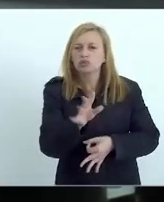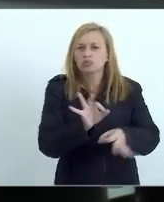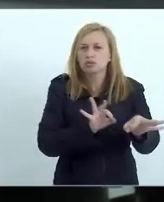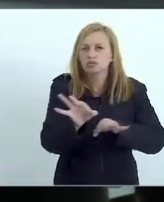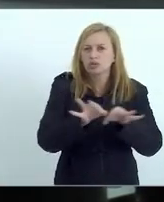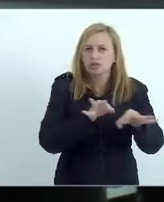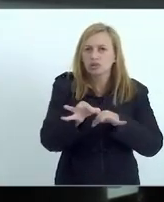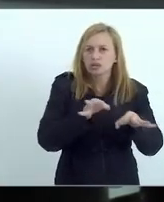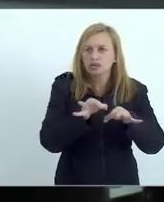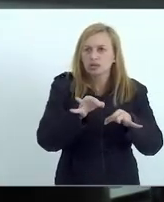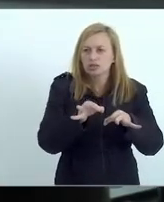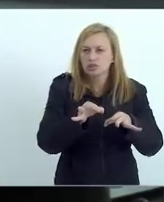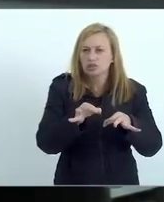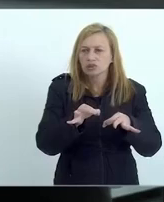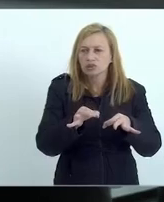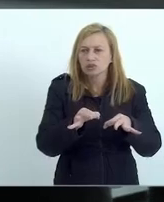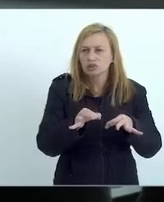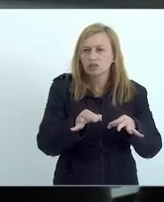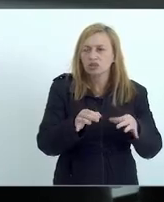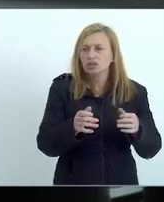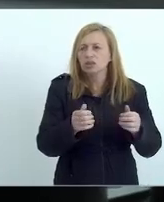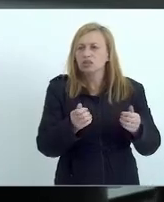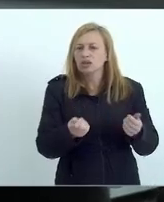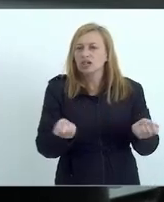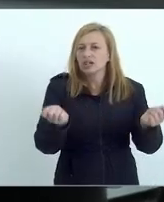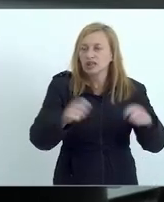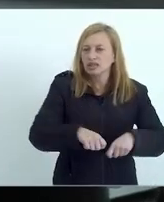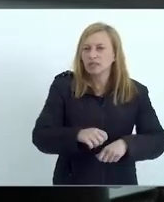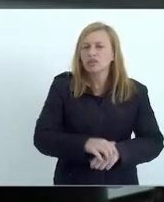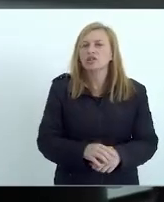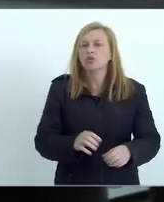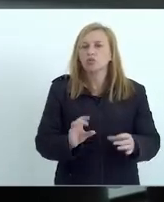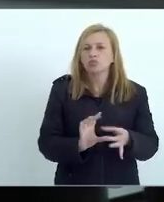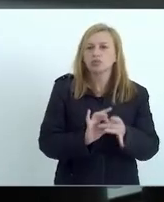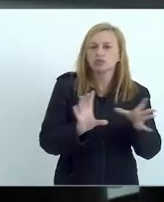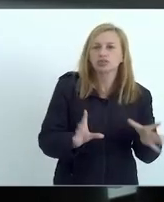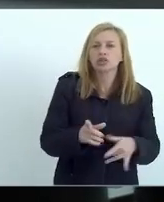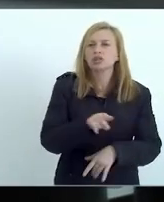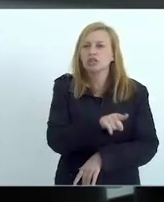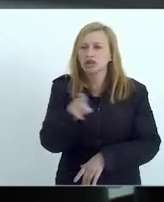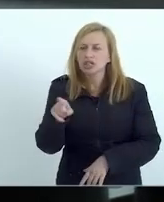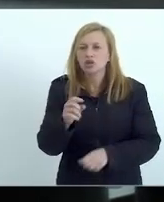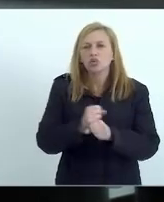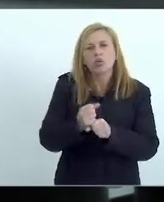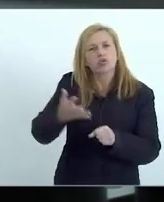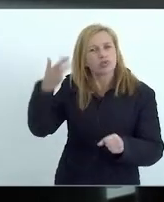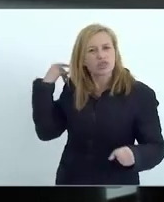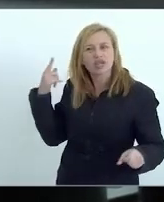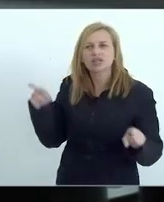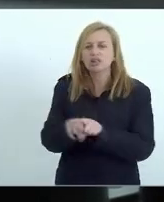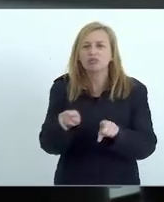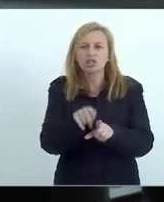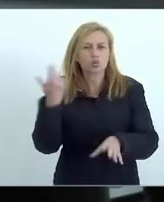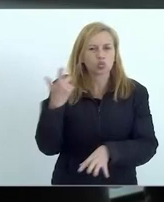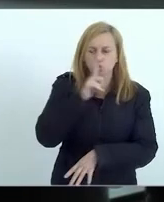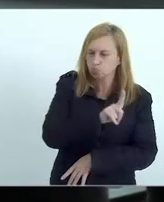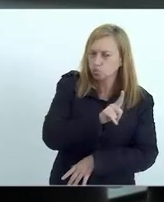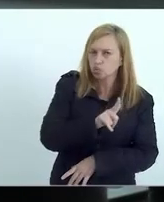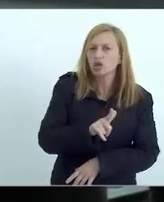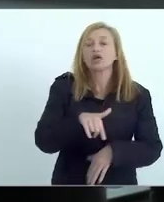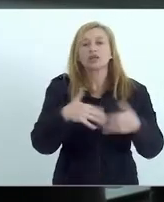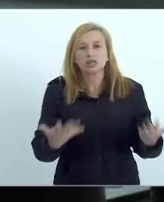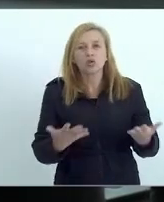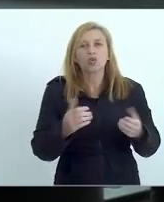ela está mais rápida pressiona passar e a gente abre oportunidade para aqueles que no ano passado também não conseguiram